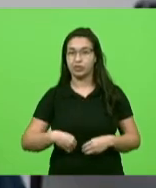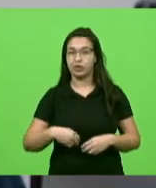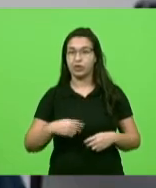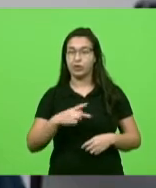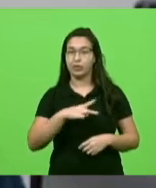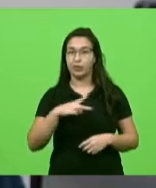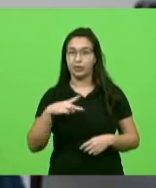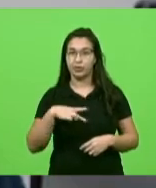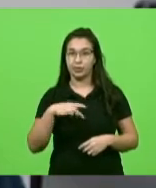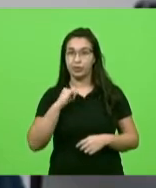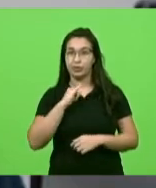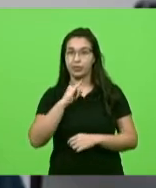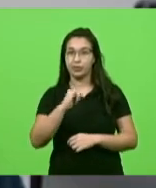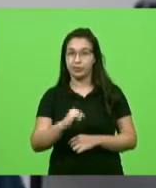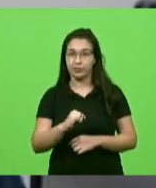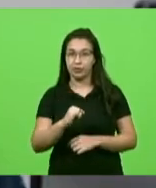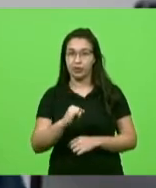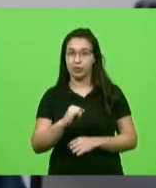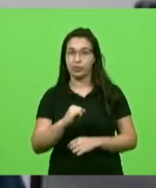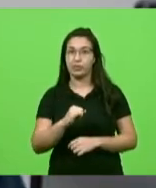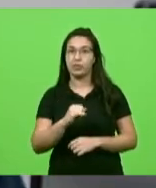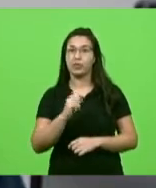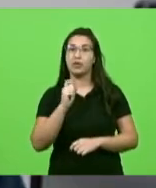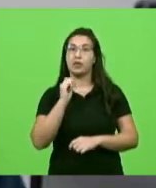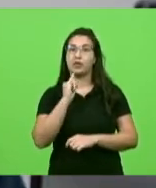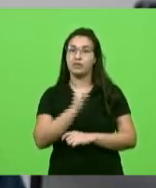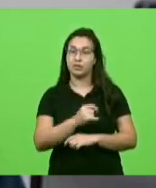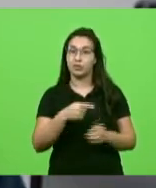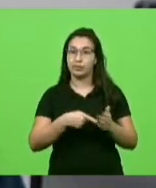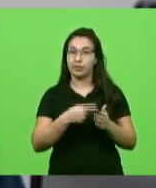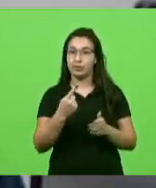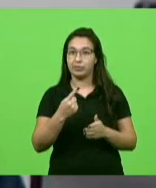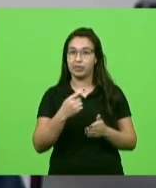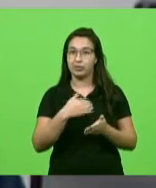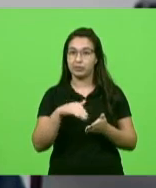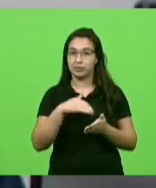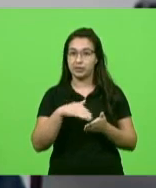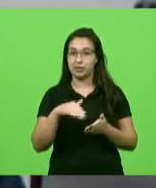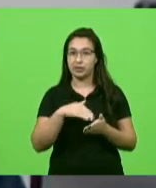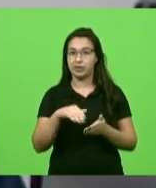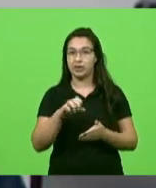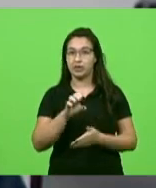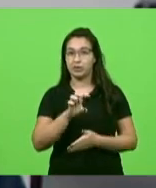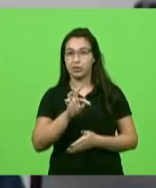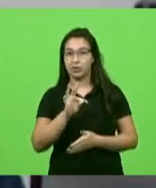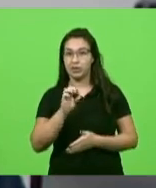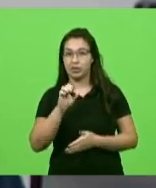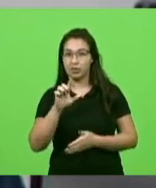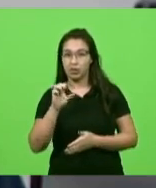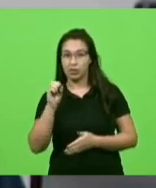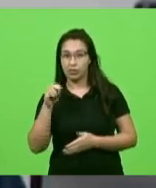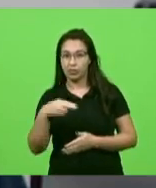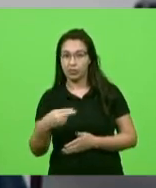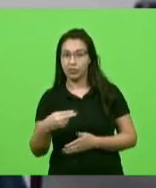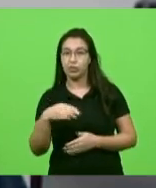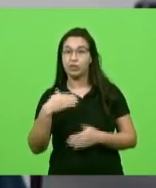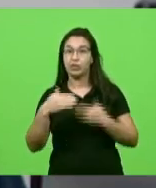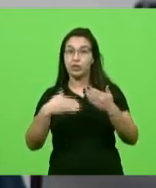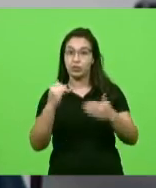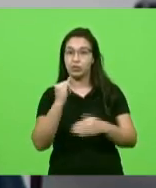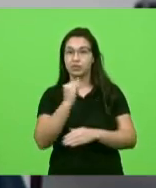Catarina o qual informa que já alertou 1º secretário de saúde é o Zé ferino e depois o próprio